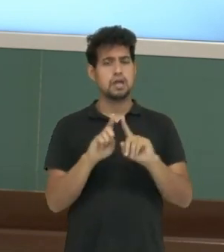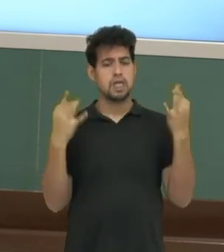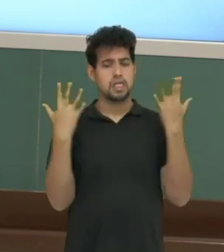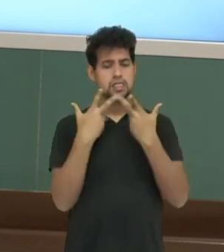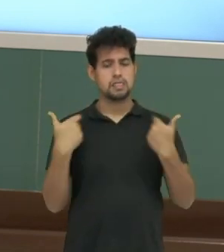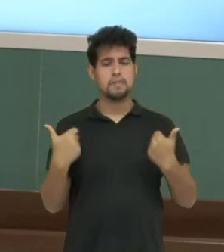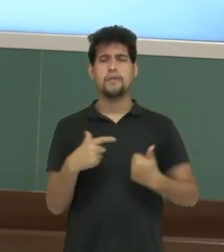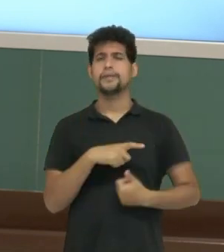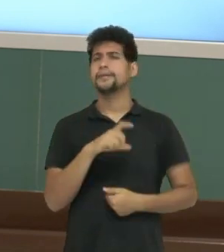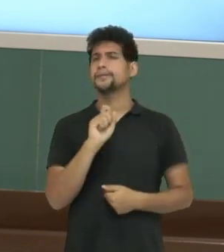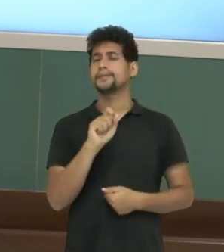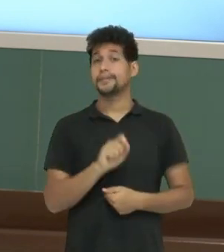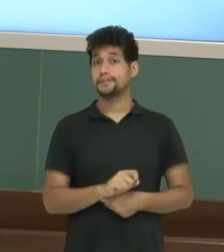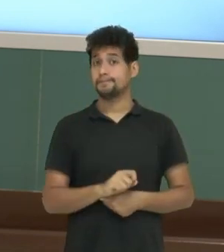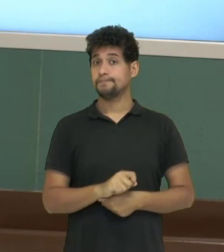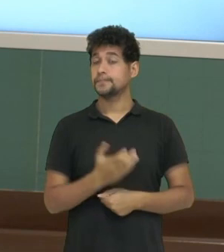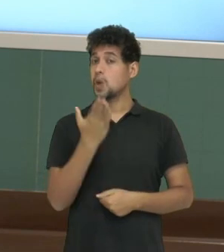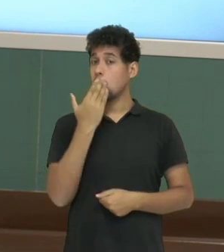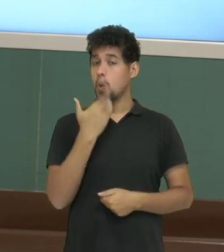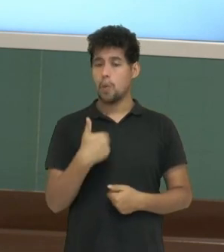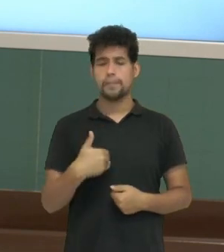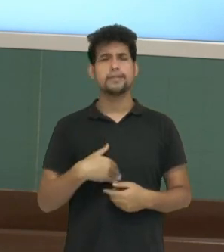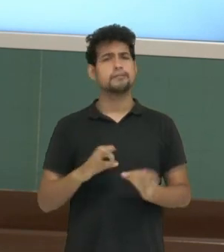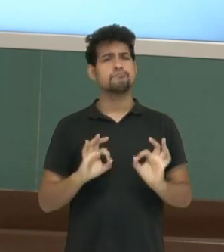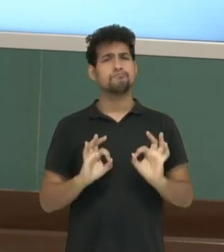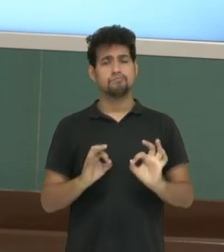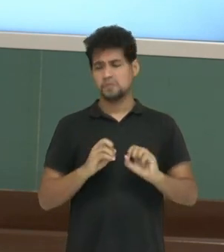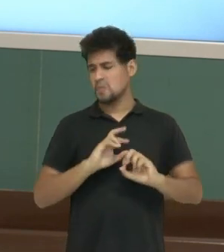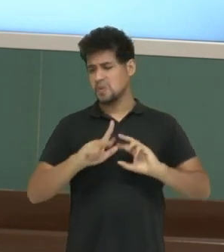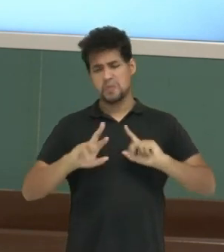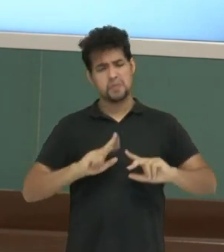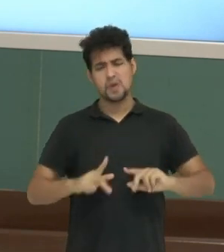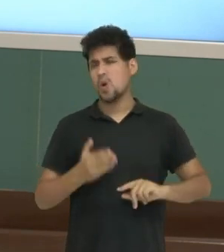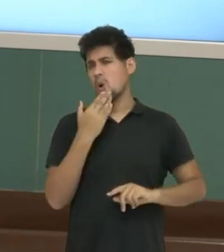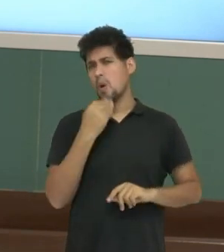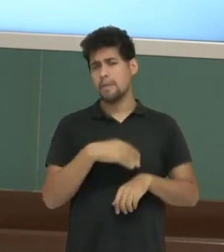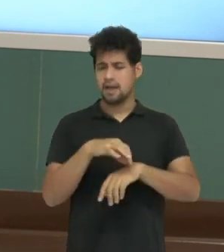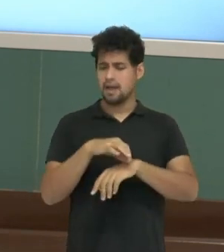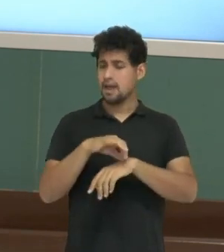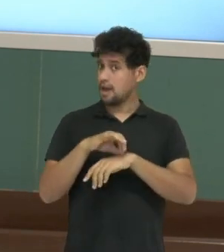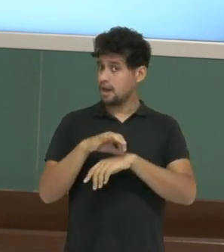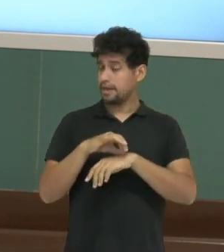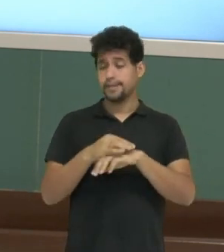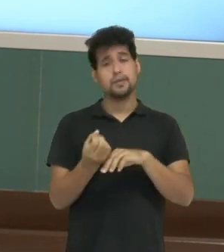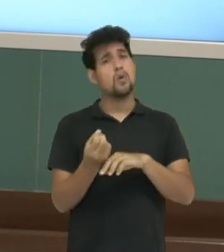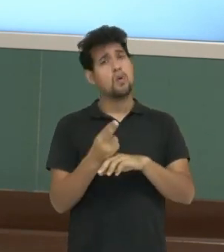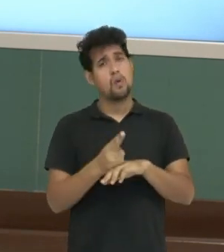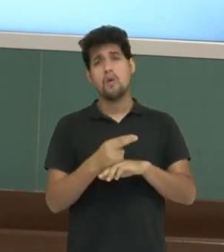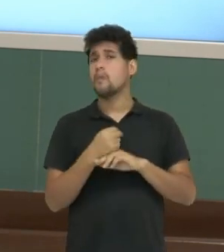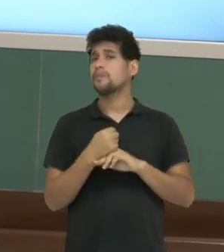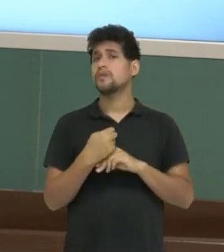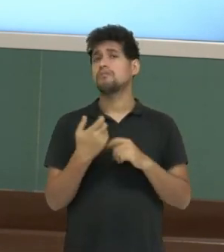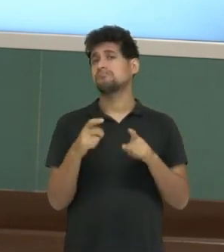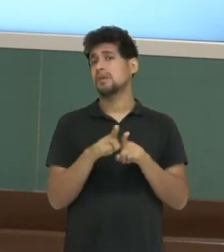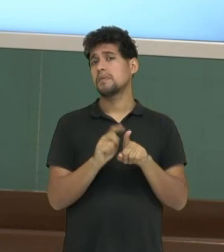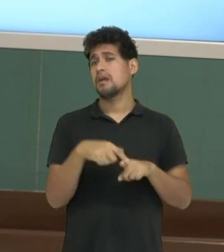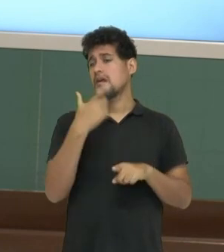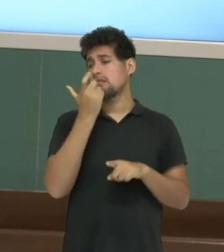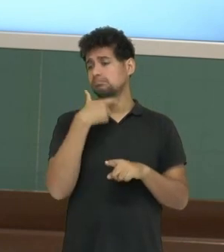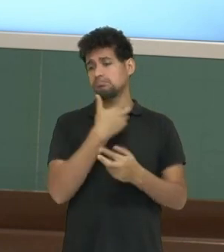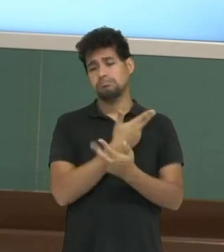que têm uma dieta alimentar bastante ampla, se alimentando tanto de carne quanto